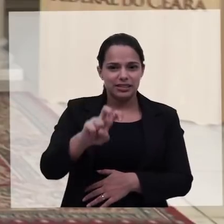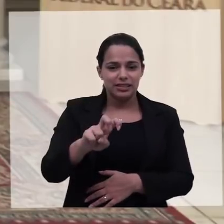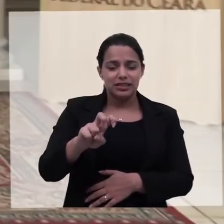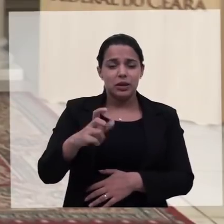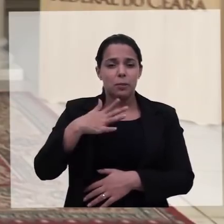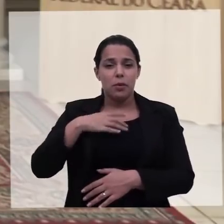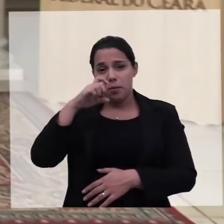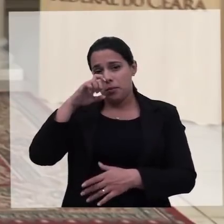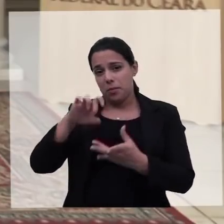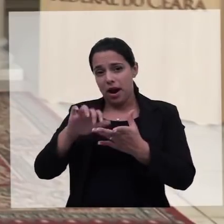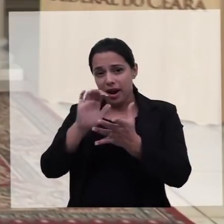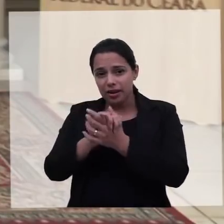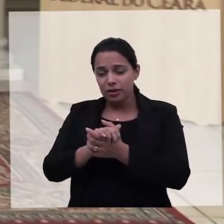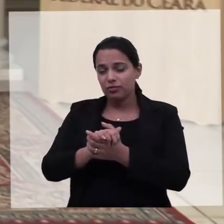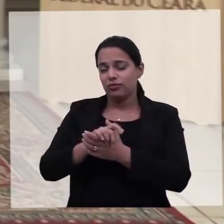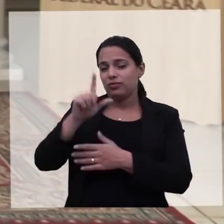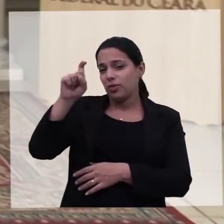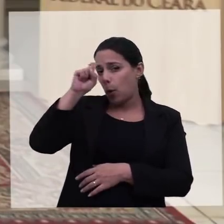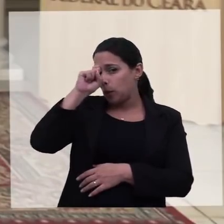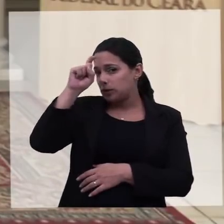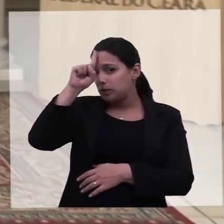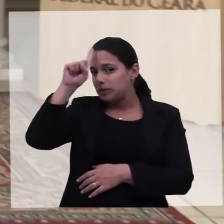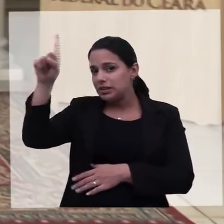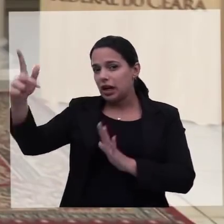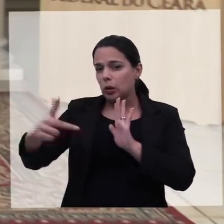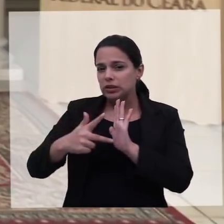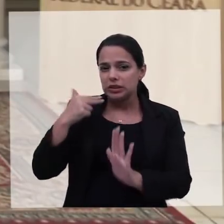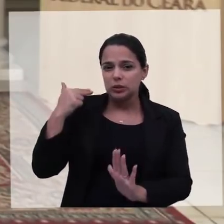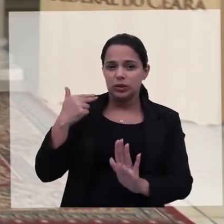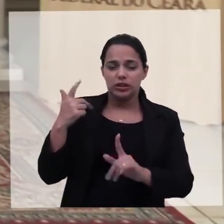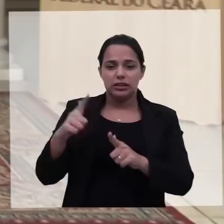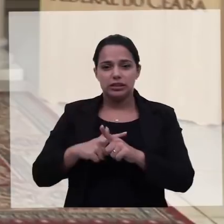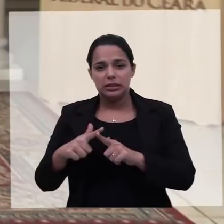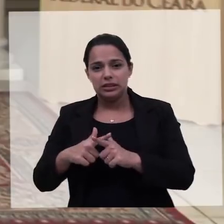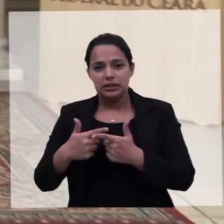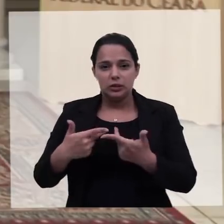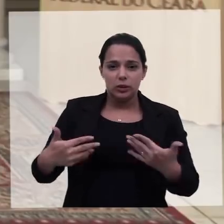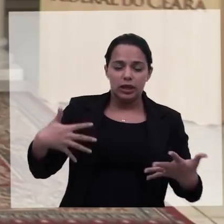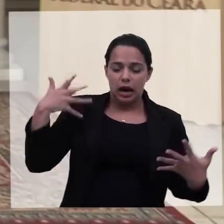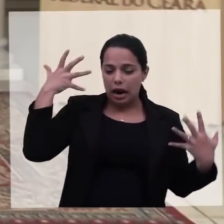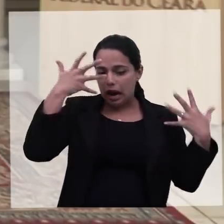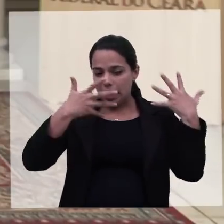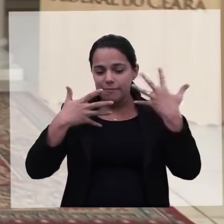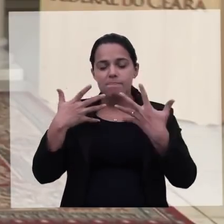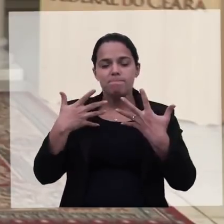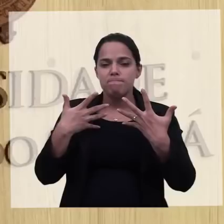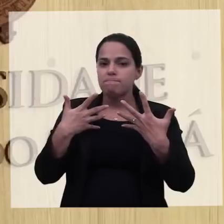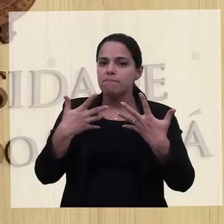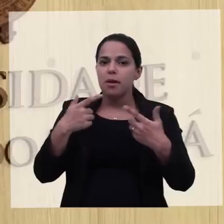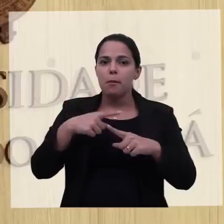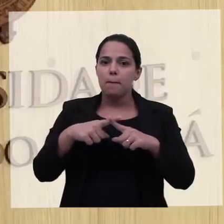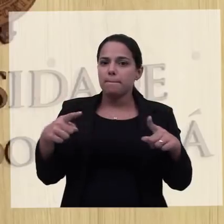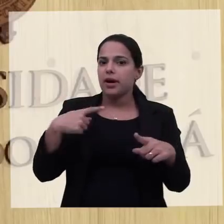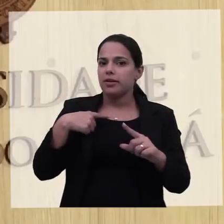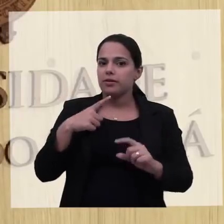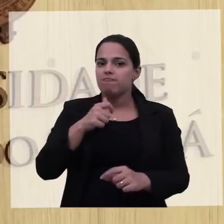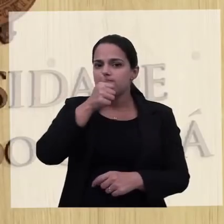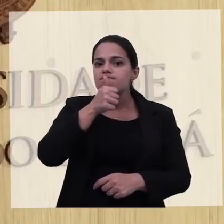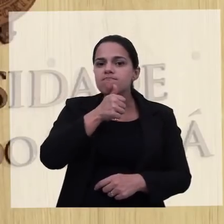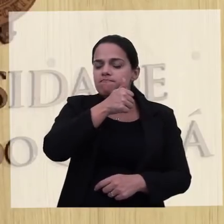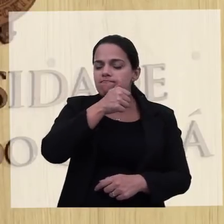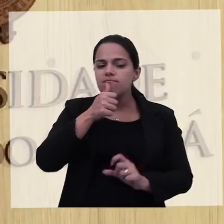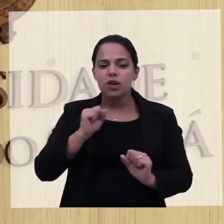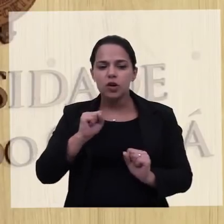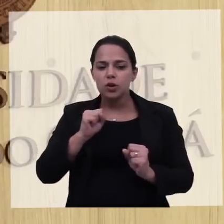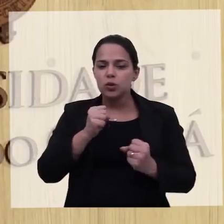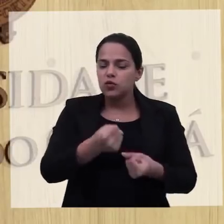5 anos, o marido 1 mês hospitalizado. E aí, mas eu disse, não, é esse aqui, tem